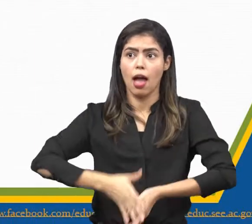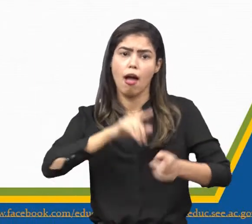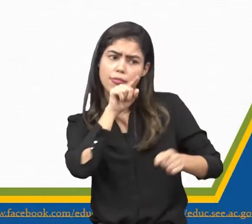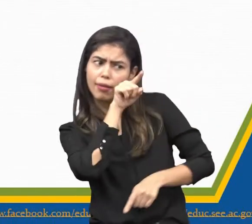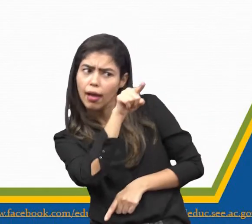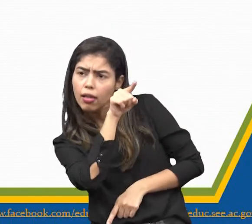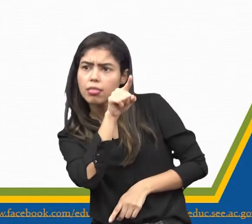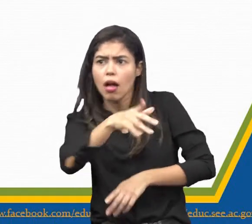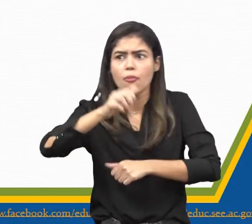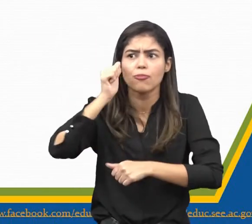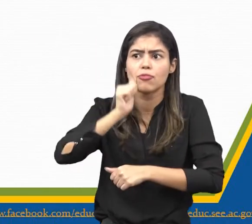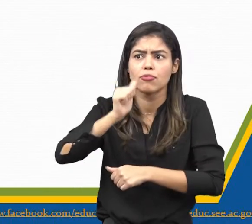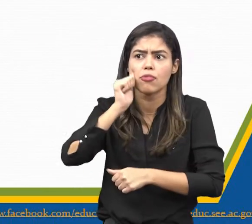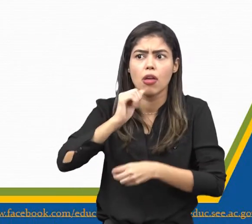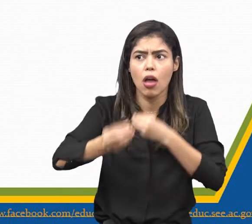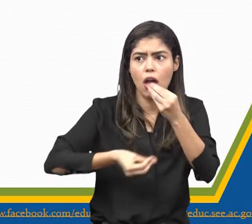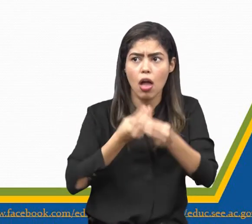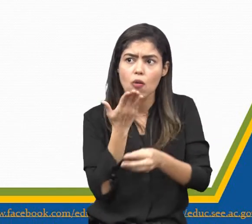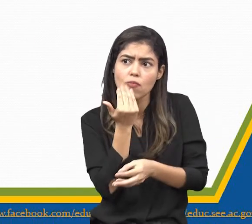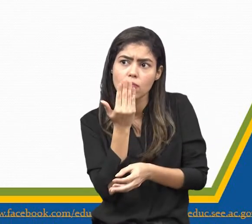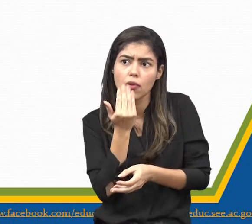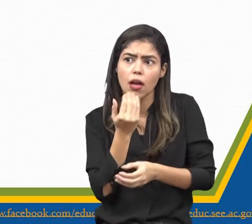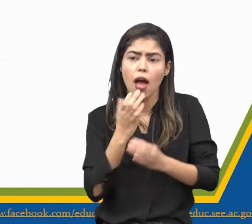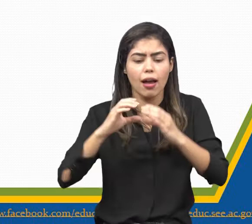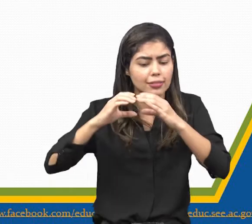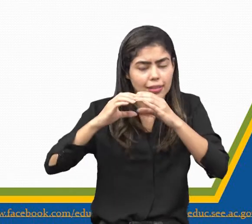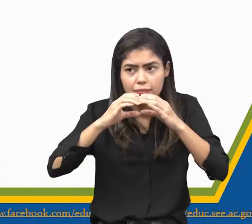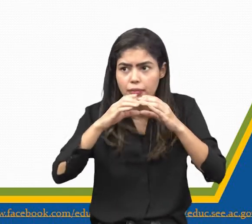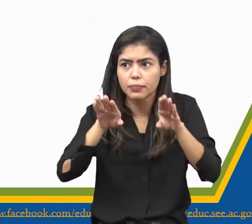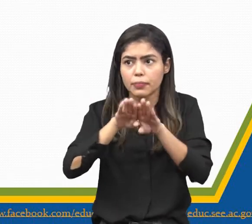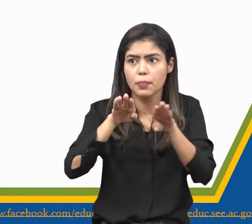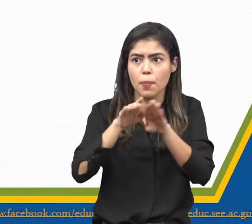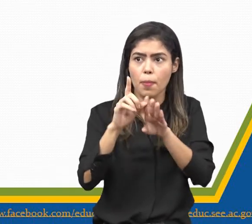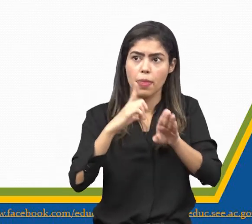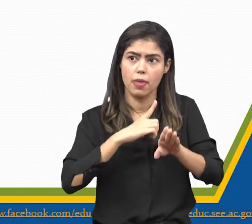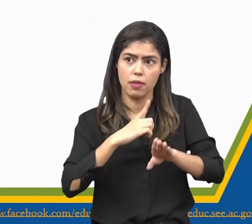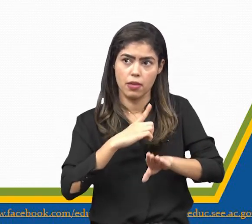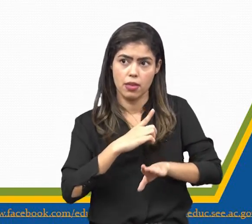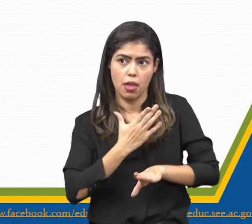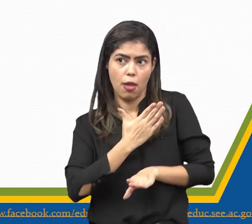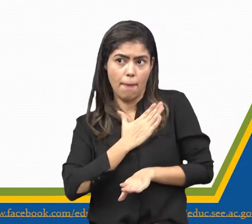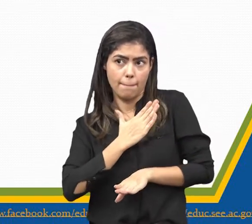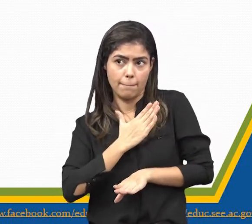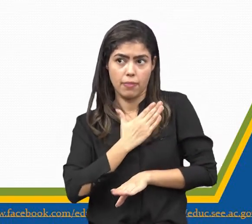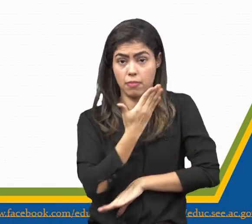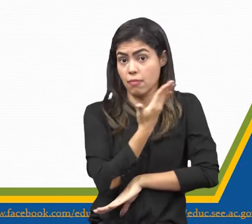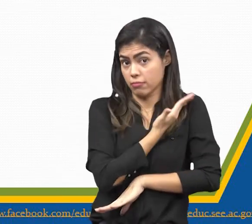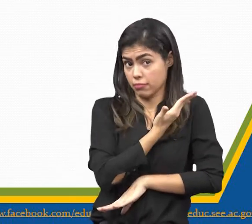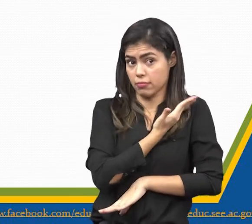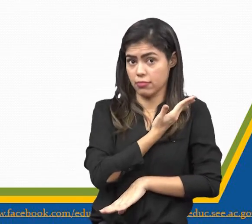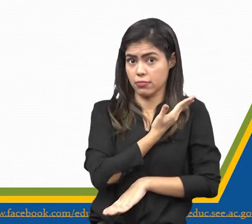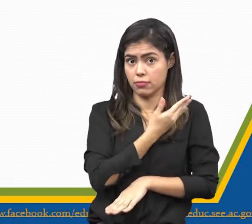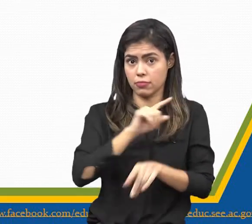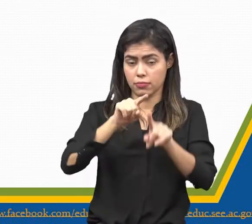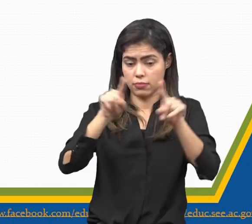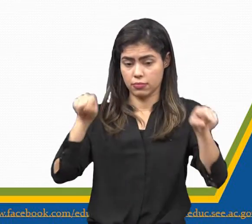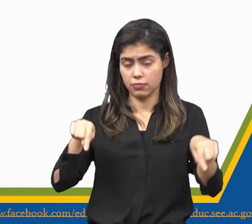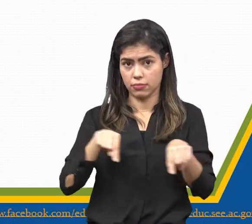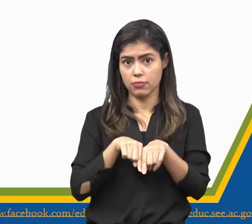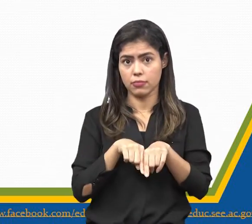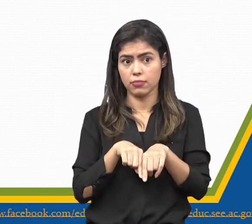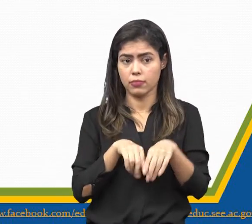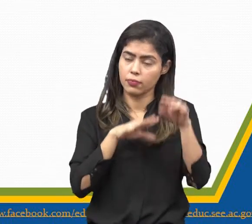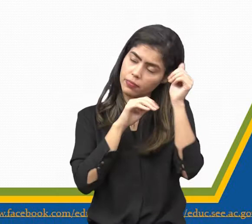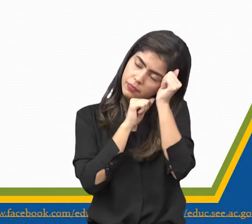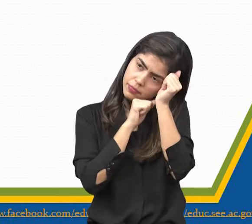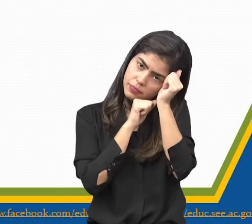is eating hot dog is my roommate. Aquela garota que está comendo cachorro quente é minha companheira de quarto.